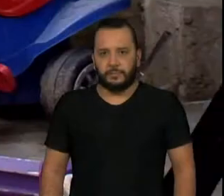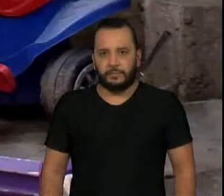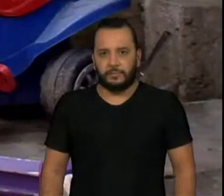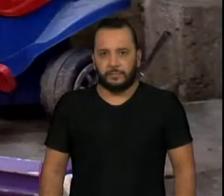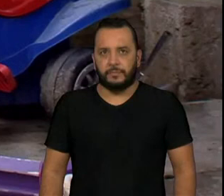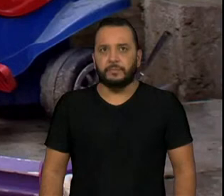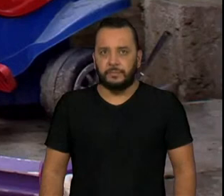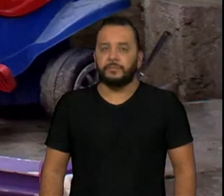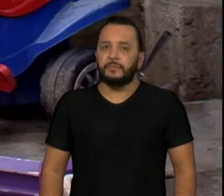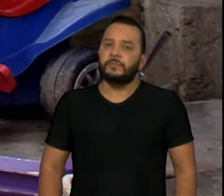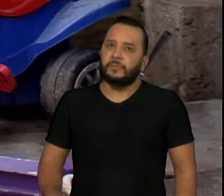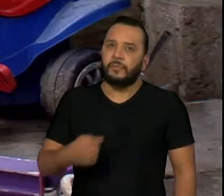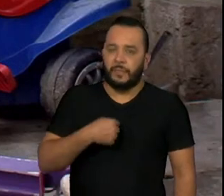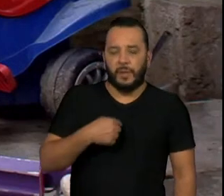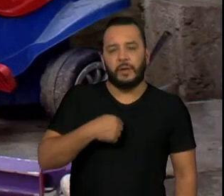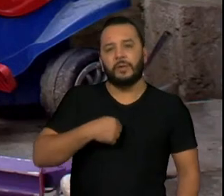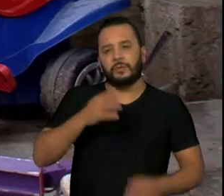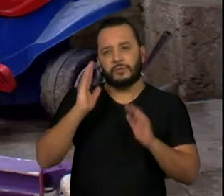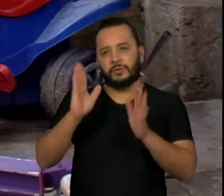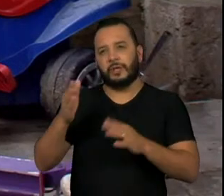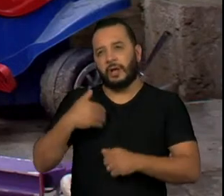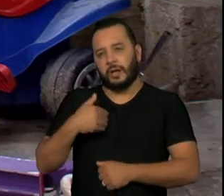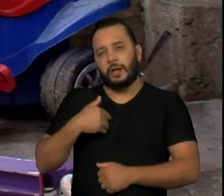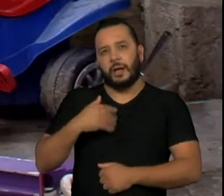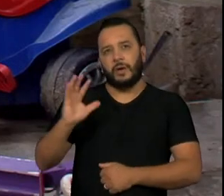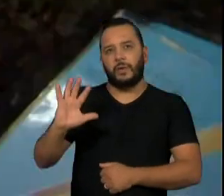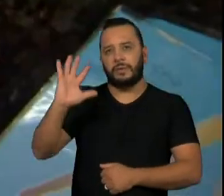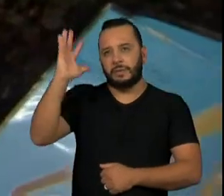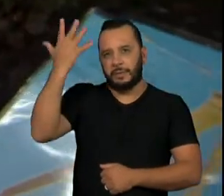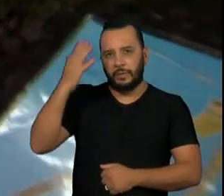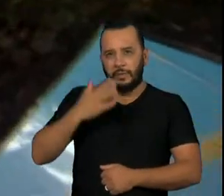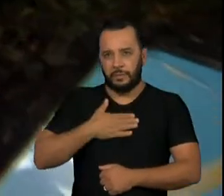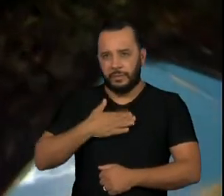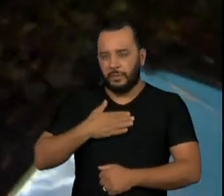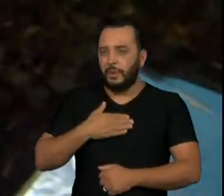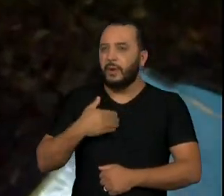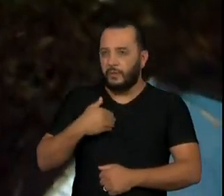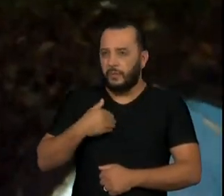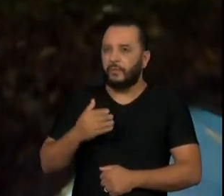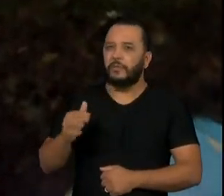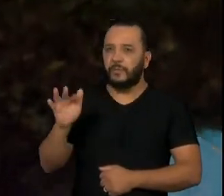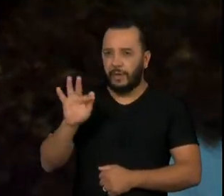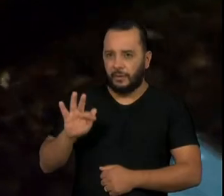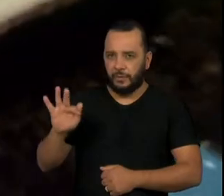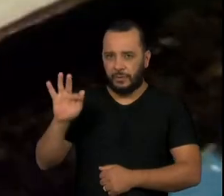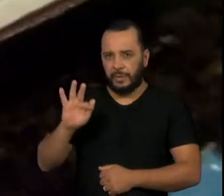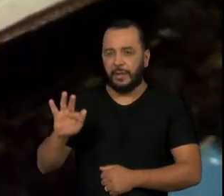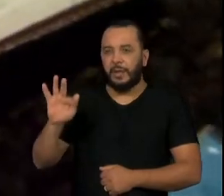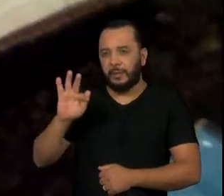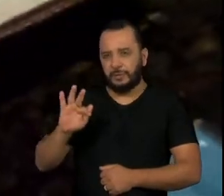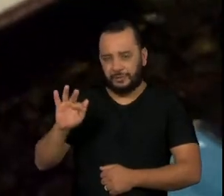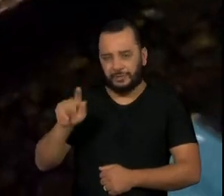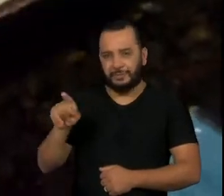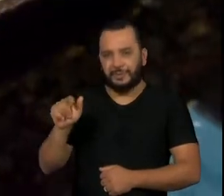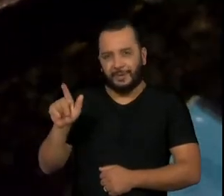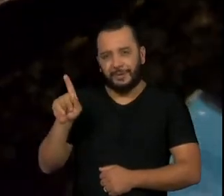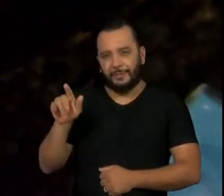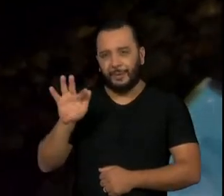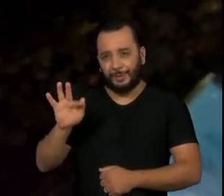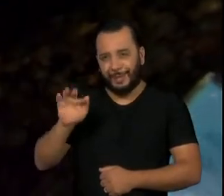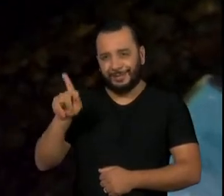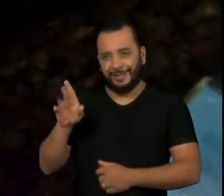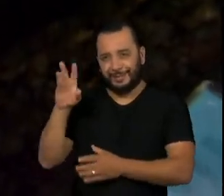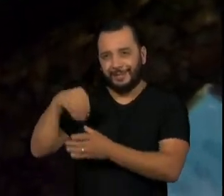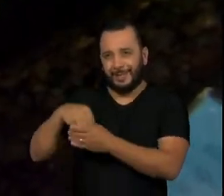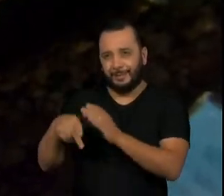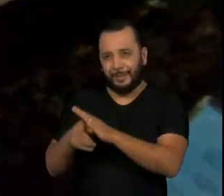de descoberta de fé mais profunda mesmo foi quando eu passei pela faculdade. Eu falo faculdade que eu falo cadeia, pra mim foi faculdade.